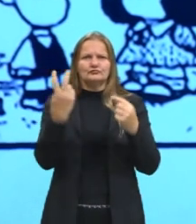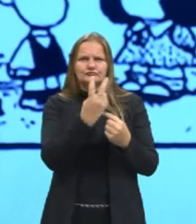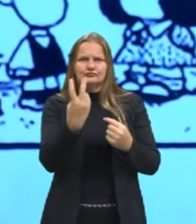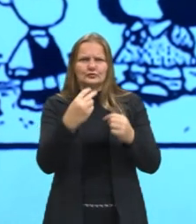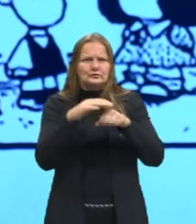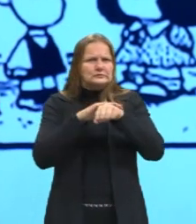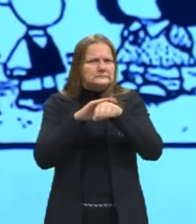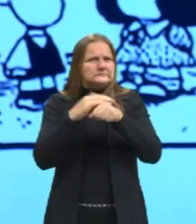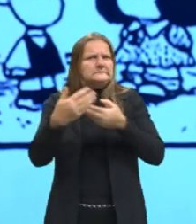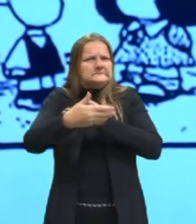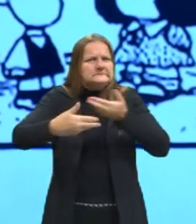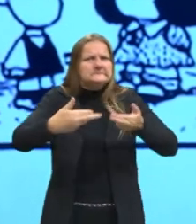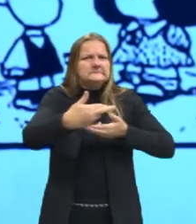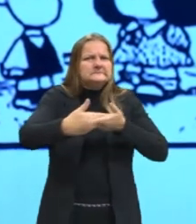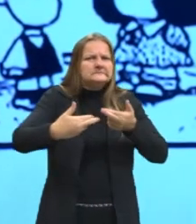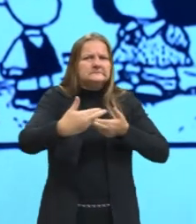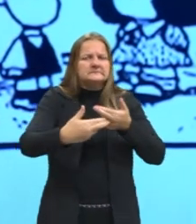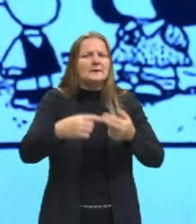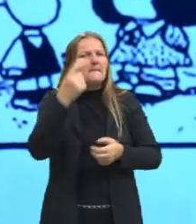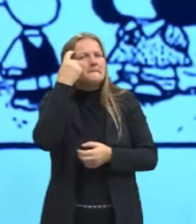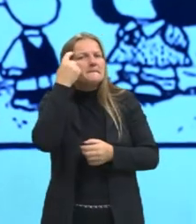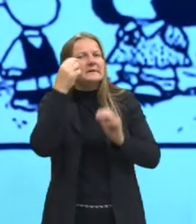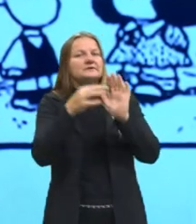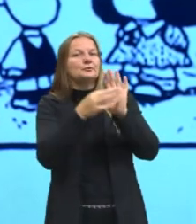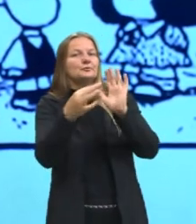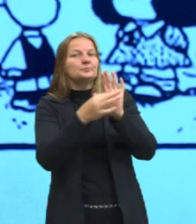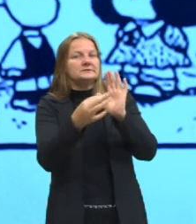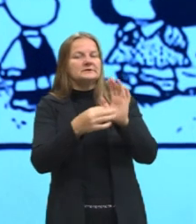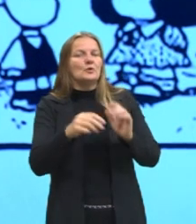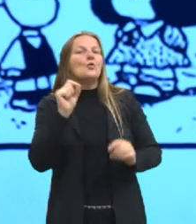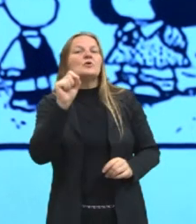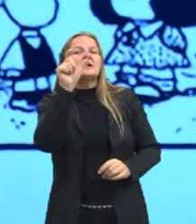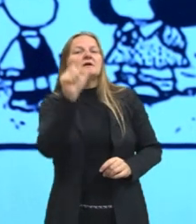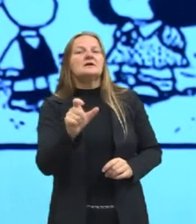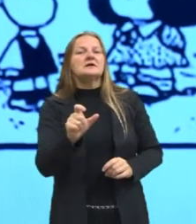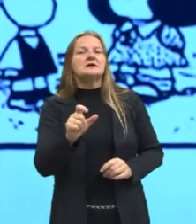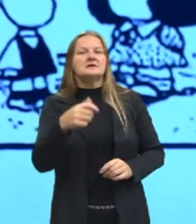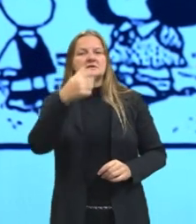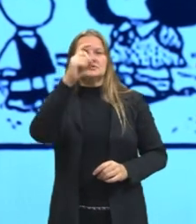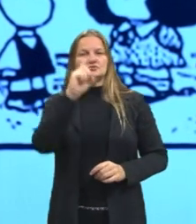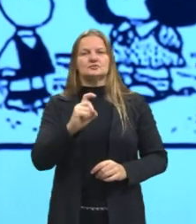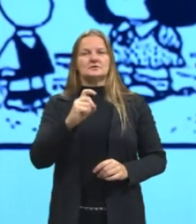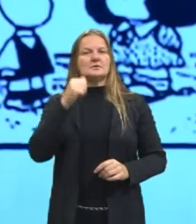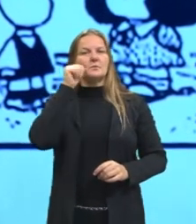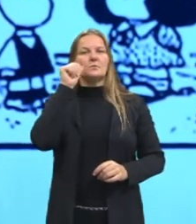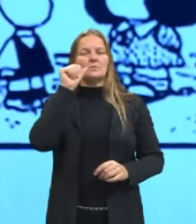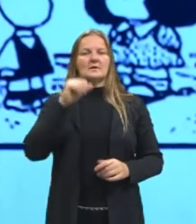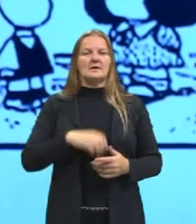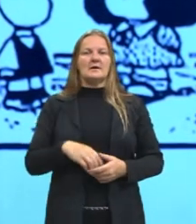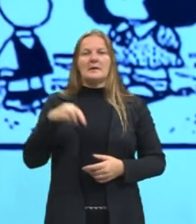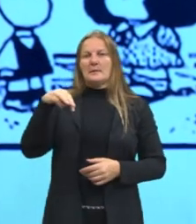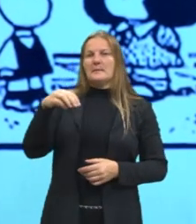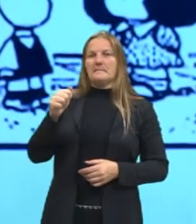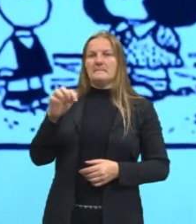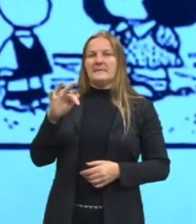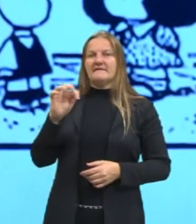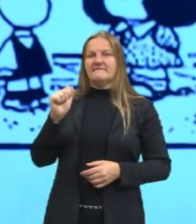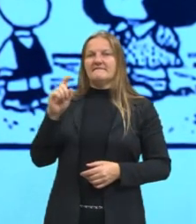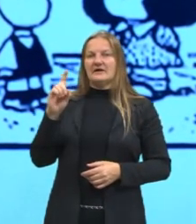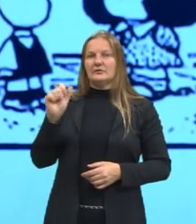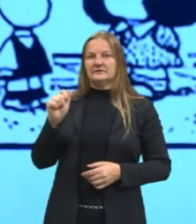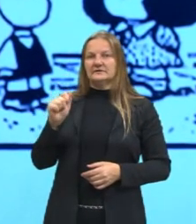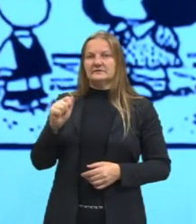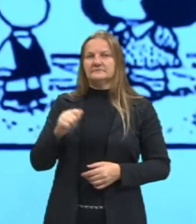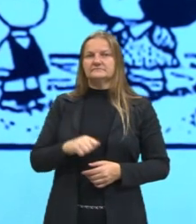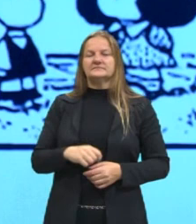nos dando aí uma ideia do que ela pensa sobre ser mulher Mafalda que você sabe é